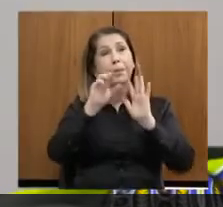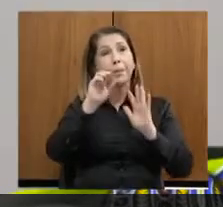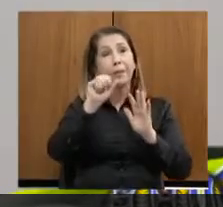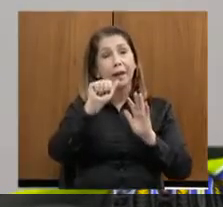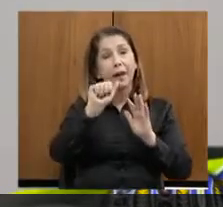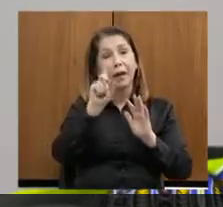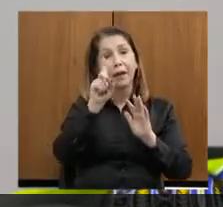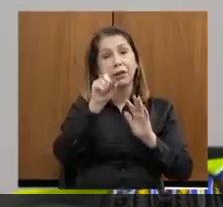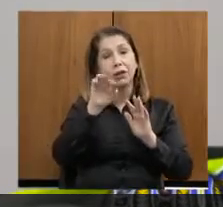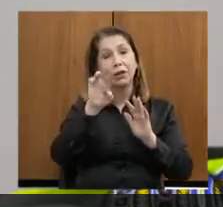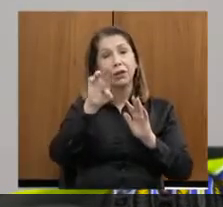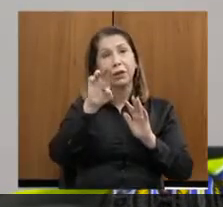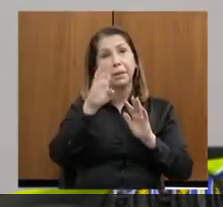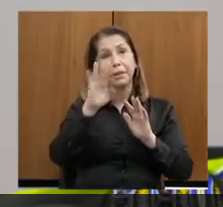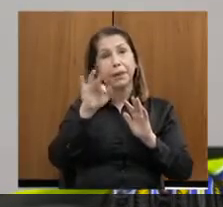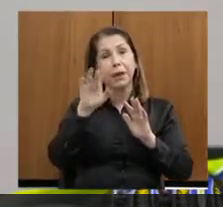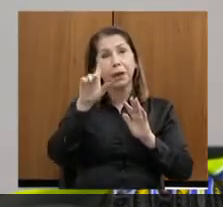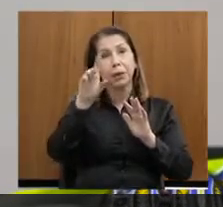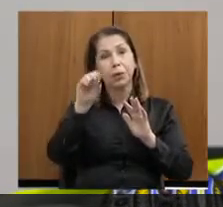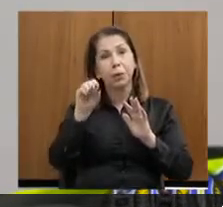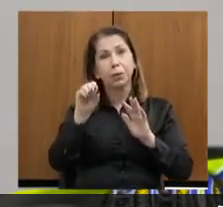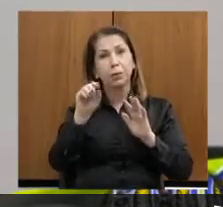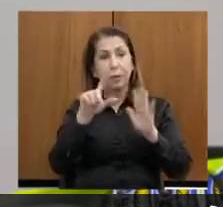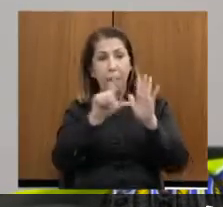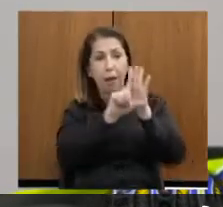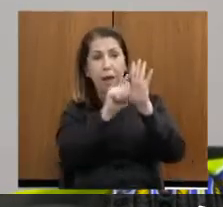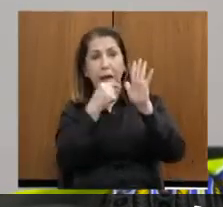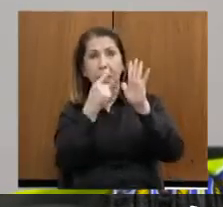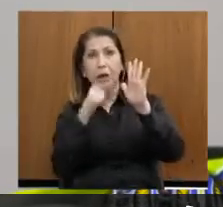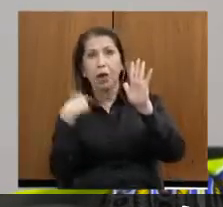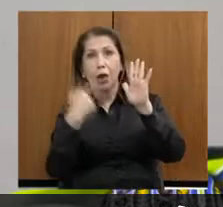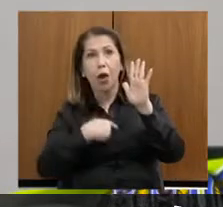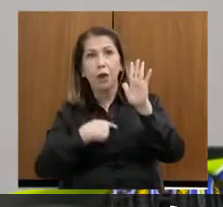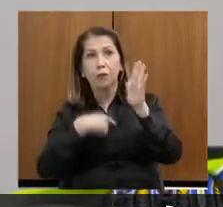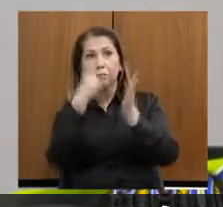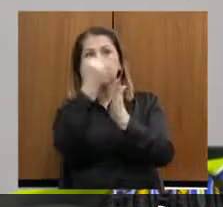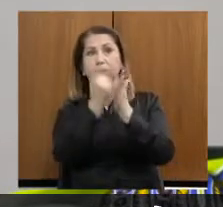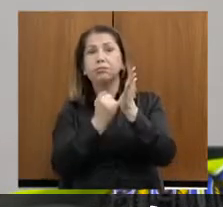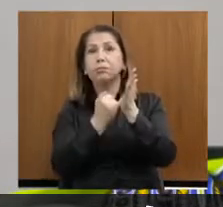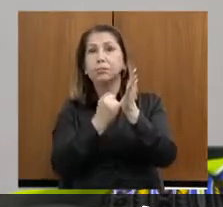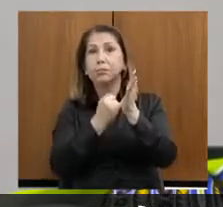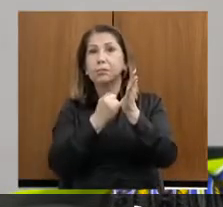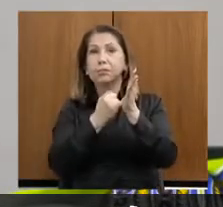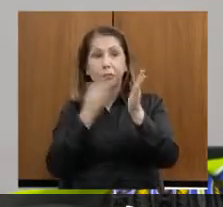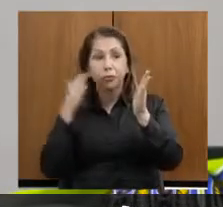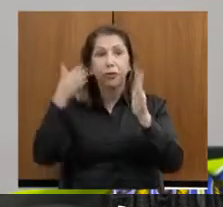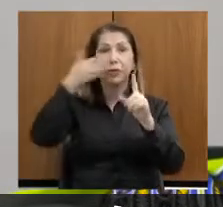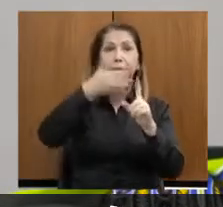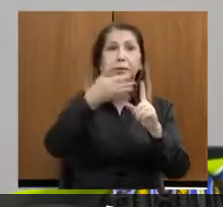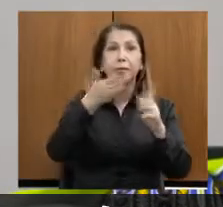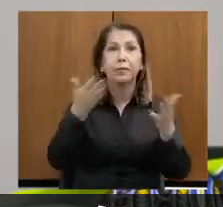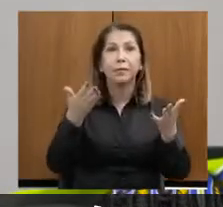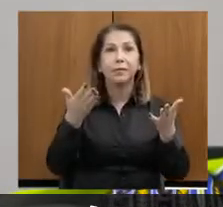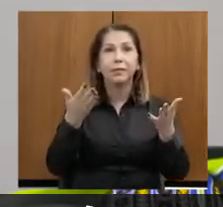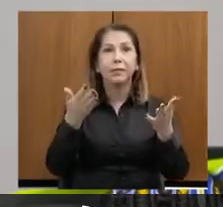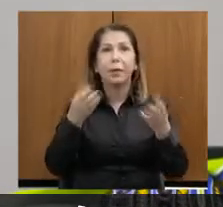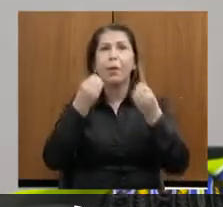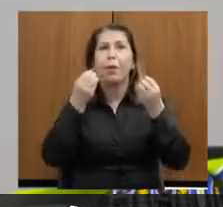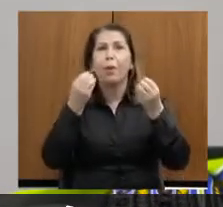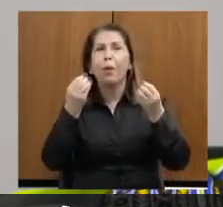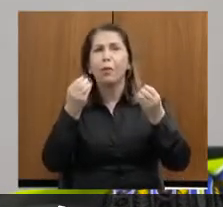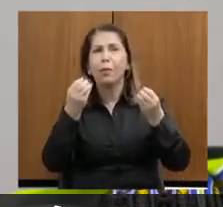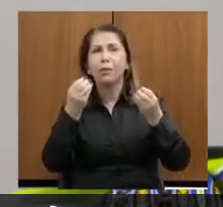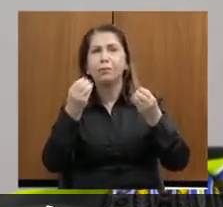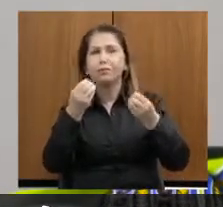citou a gente ser os primeiros a chegar lá para se cadastrar e como é que a gente